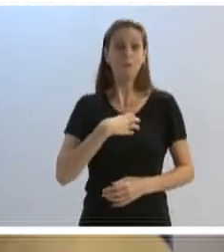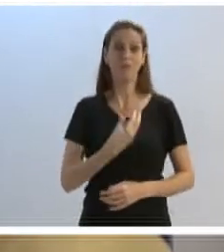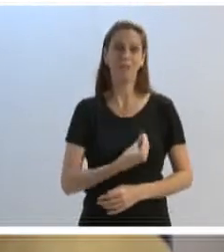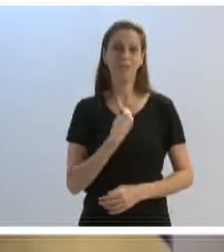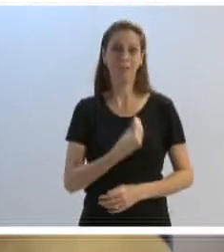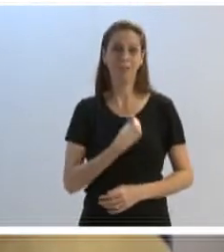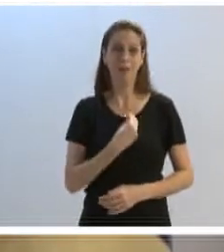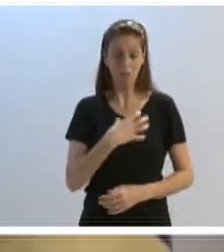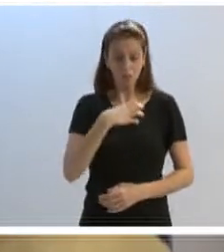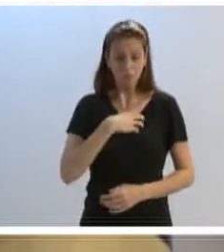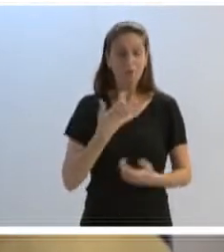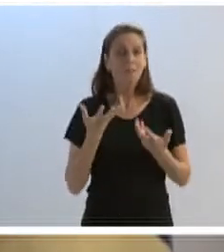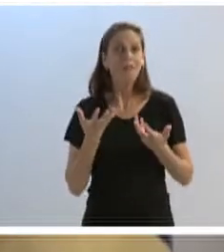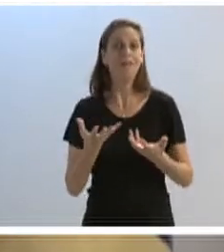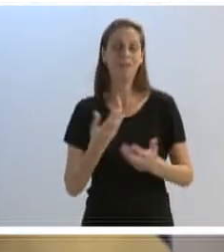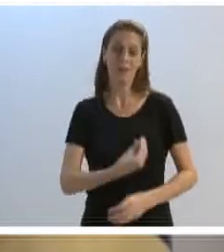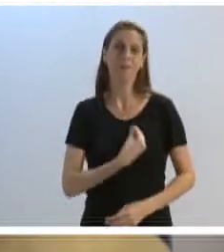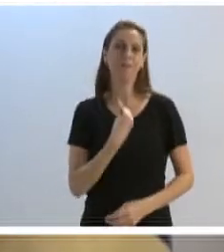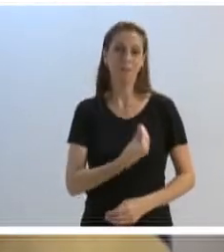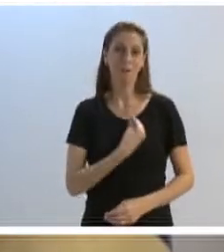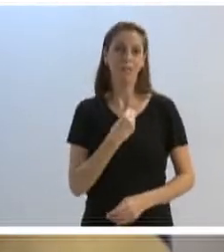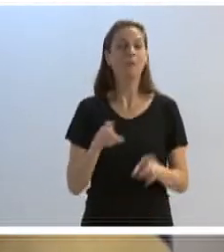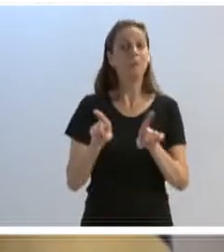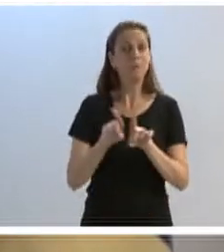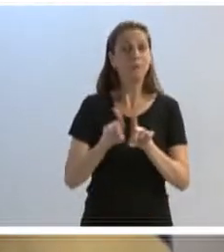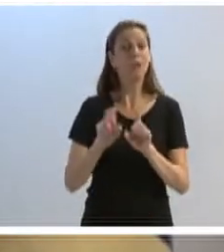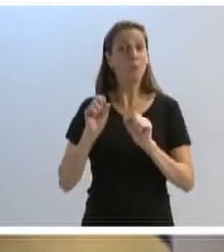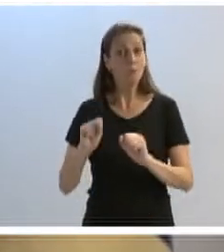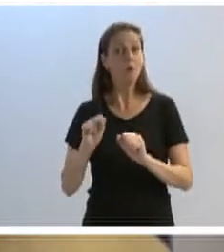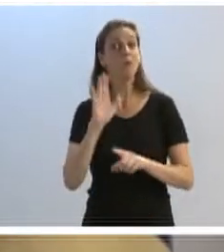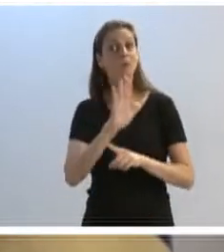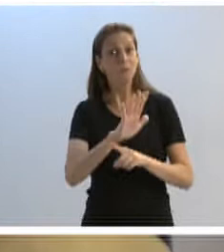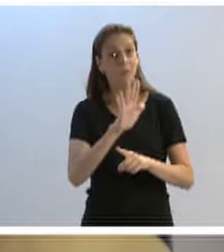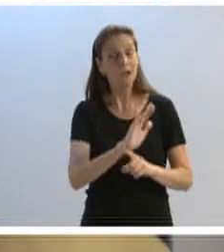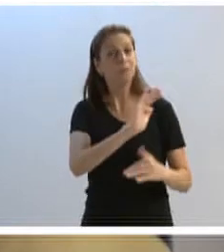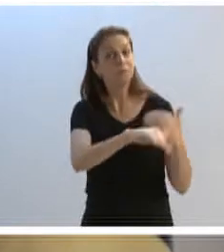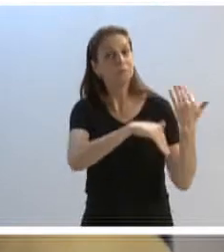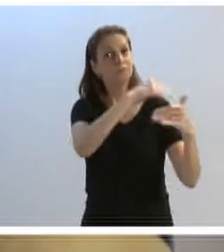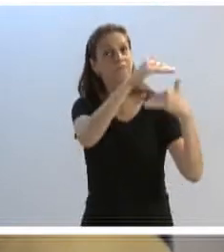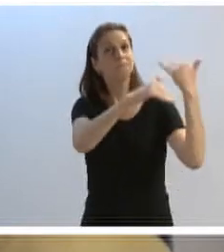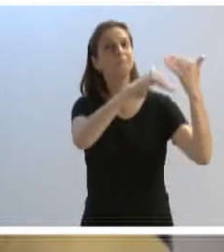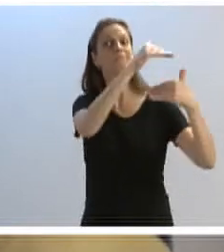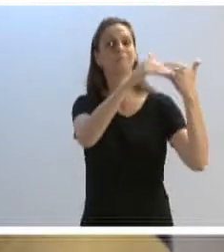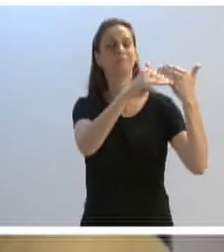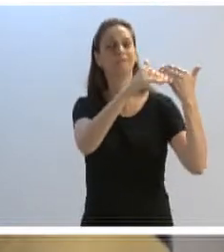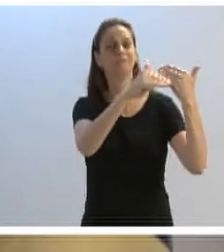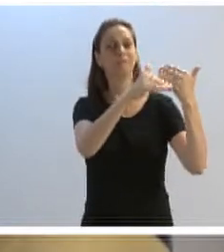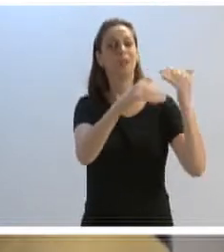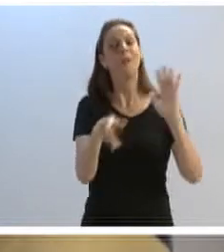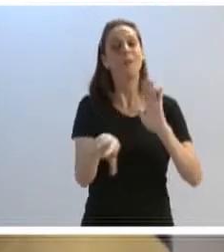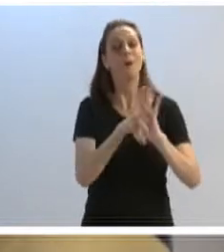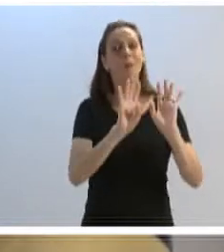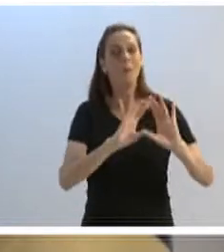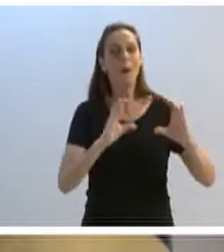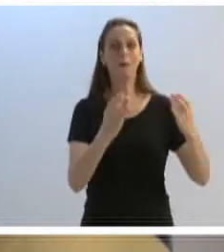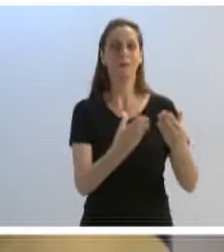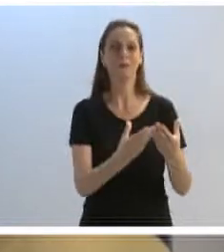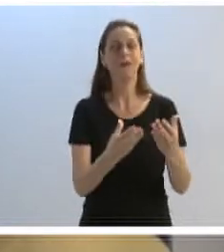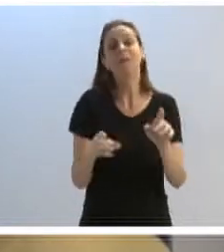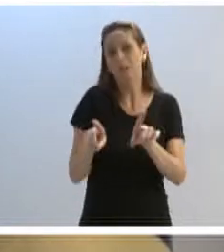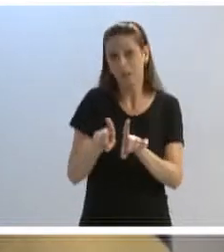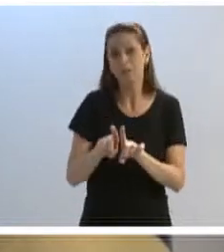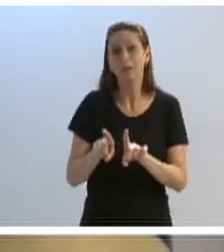viverem como querem viver, contribuírem para o crescimento e desenvolvimento da sua comunidade.